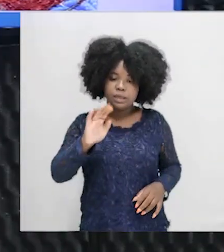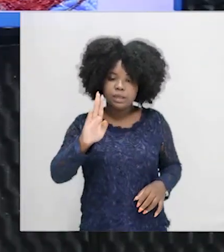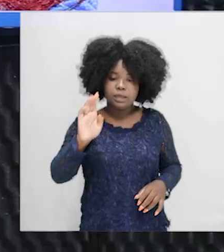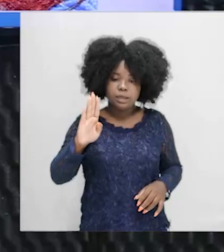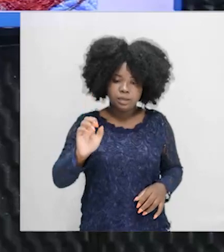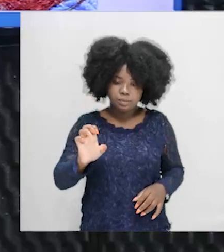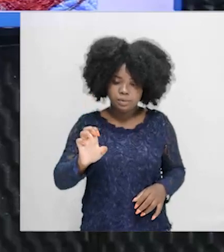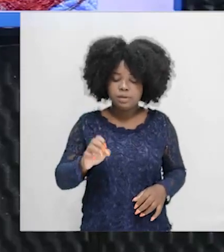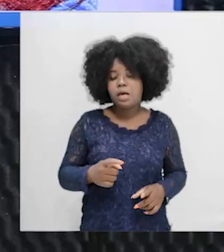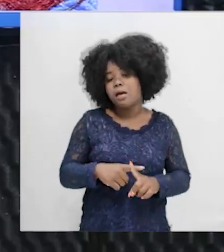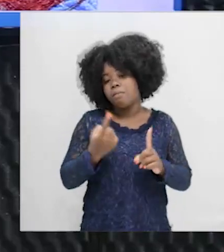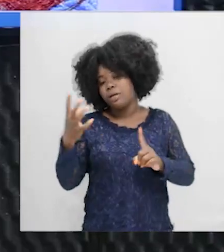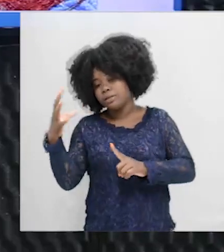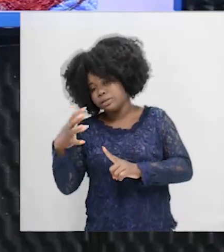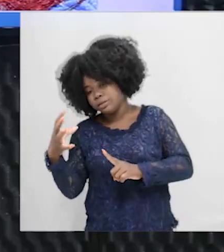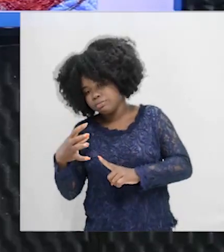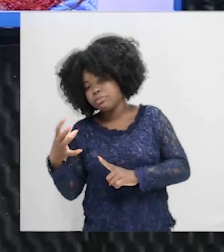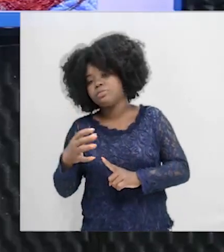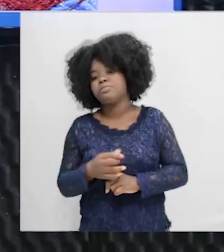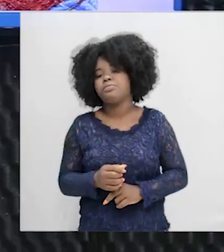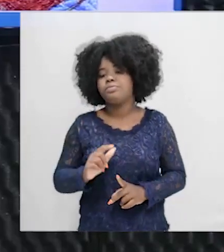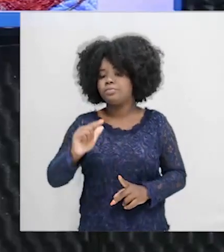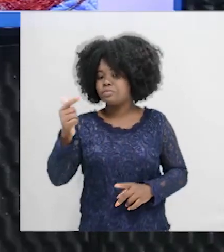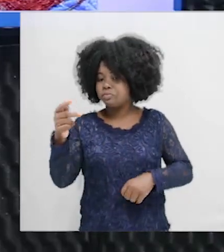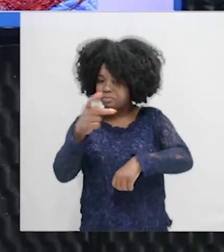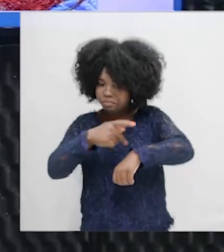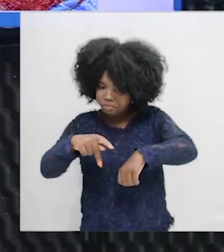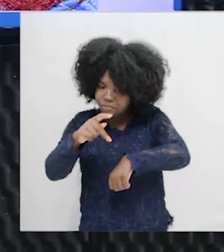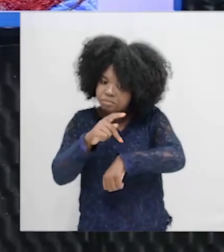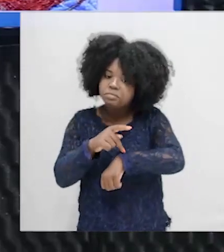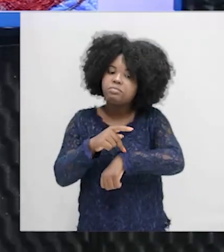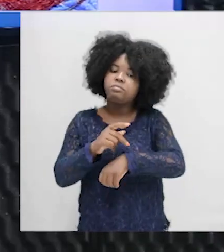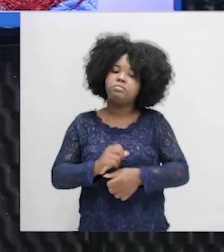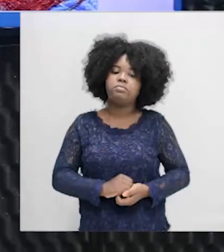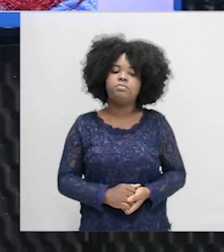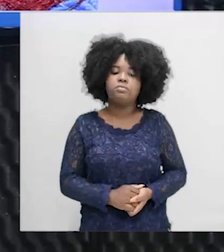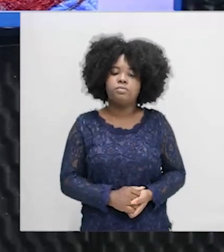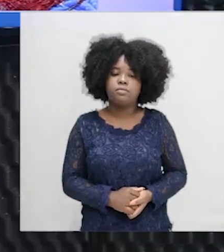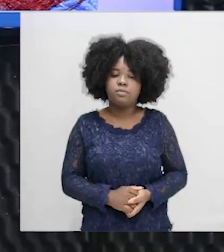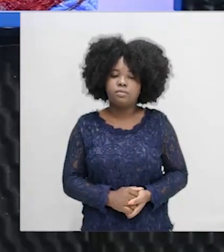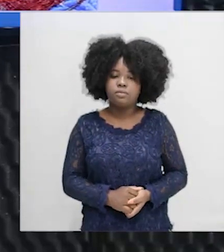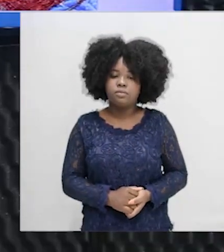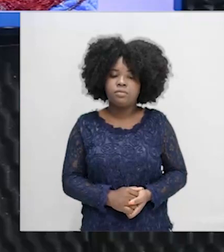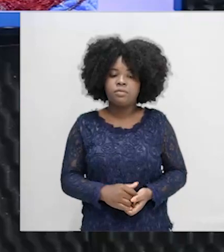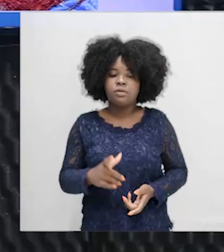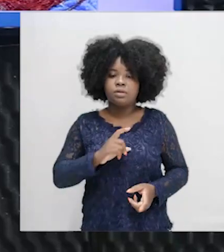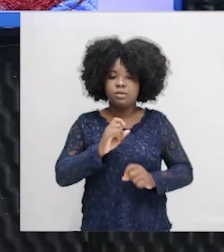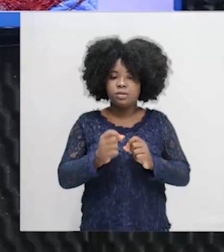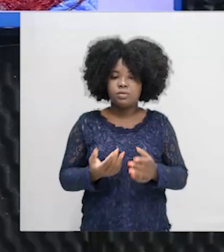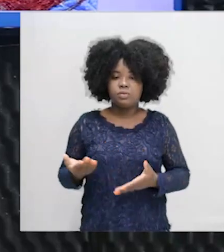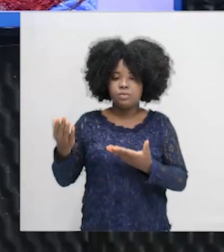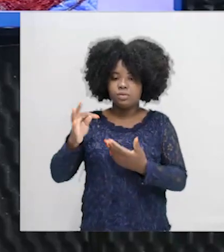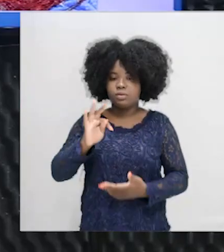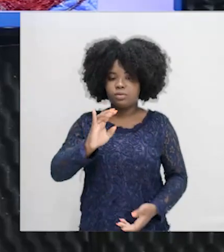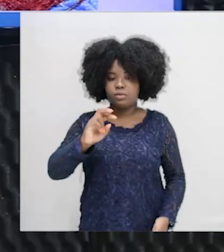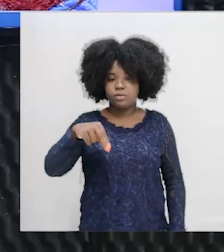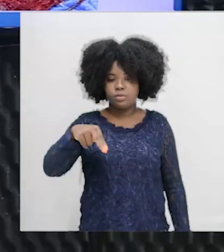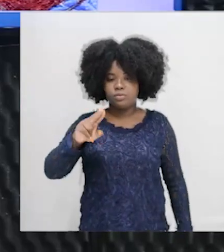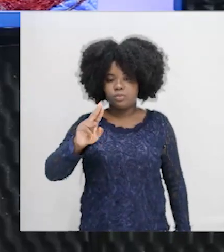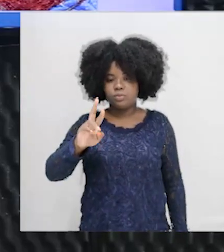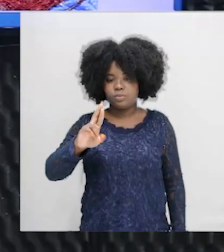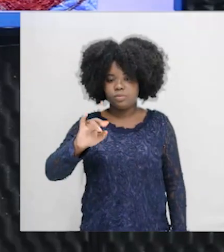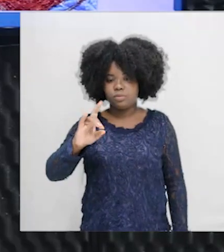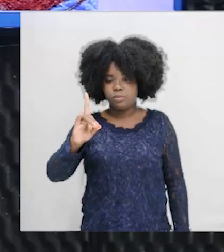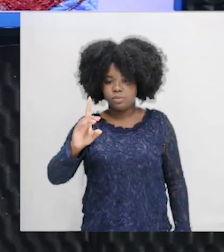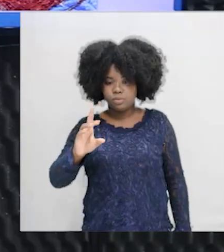influências e intenções, inclusive do Extremo Oriente. Aqui é o estilo Timuride, uma ilustração chamada